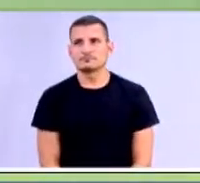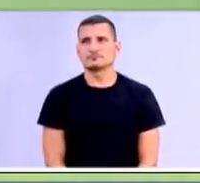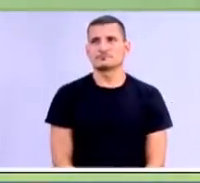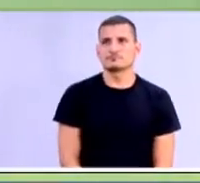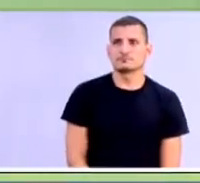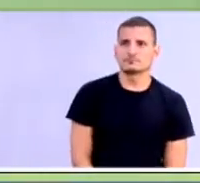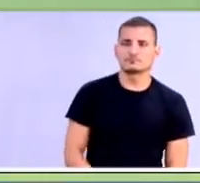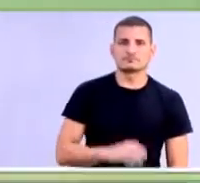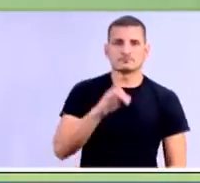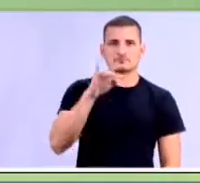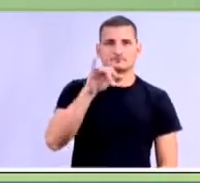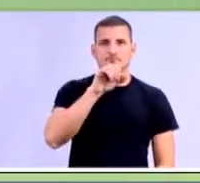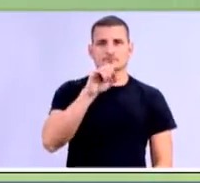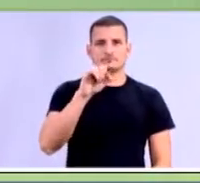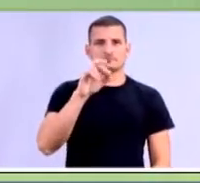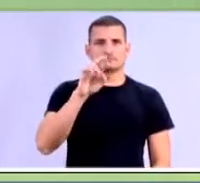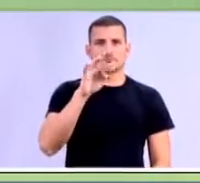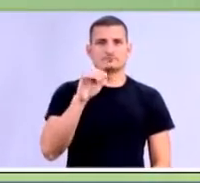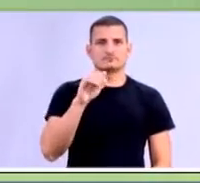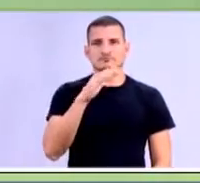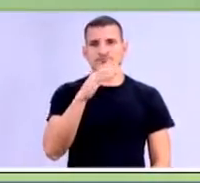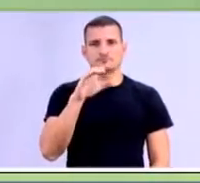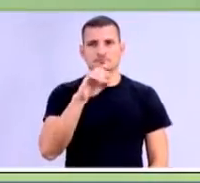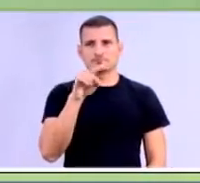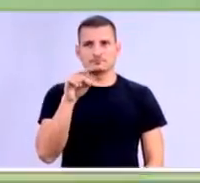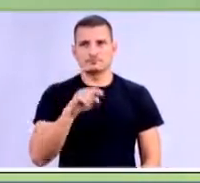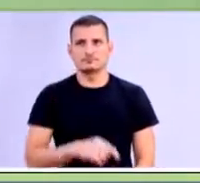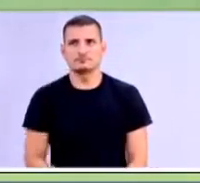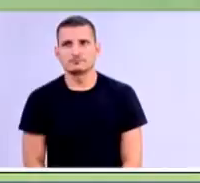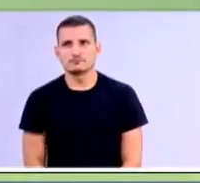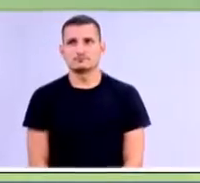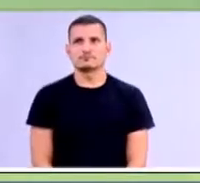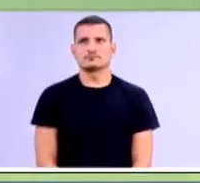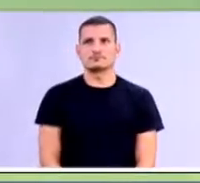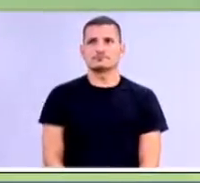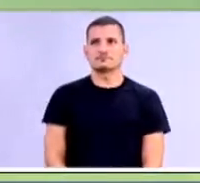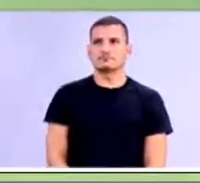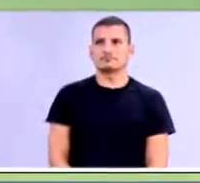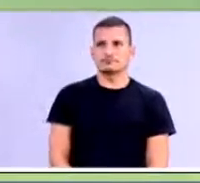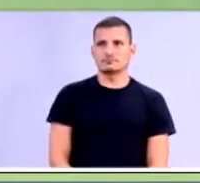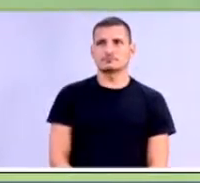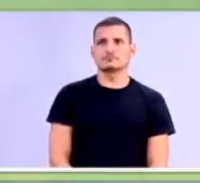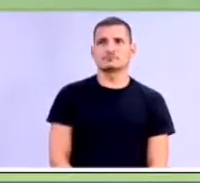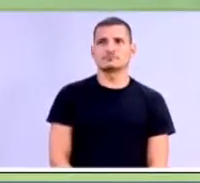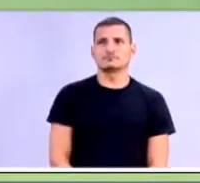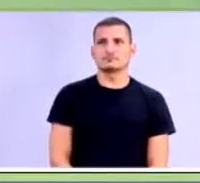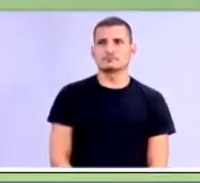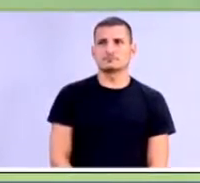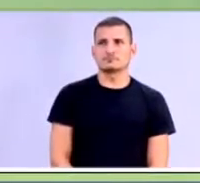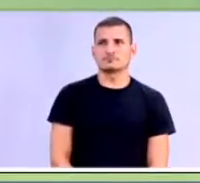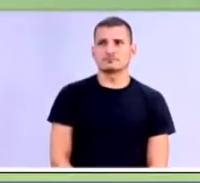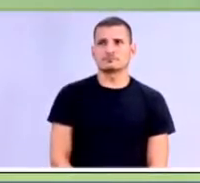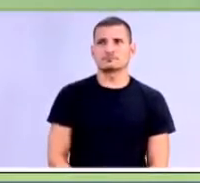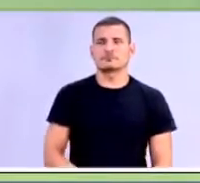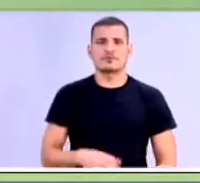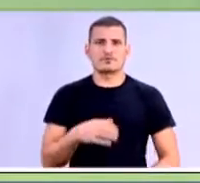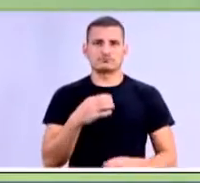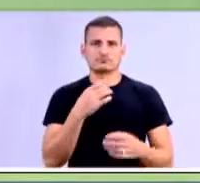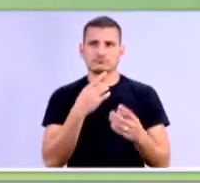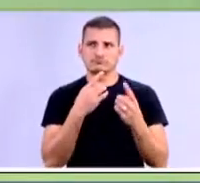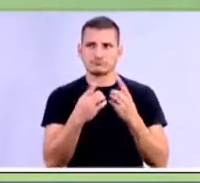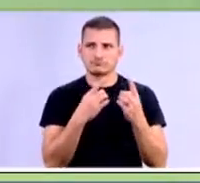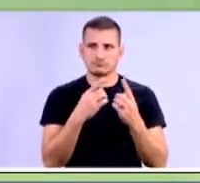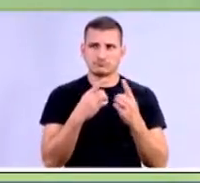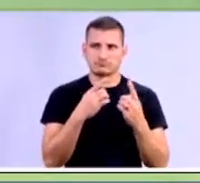Exemplo de dissertação. Olha o título. A campanha da Fraternidade 2015 foca no diálogo